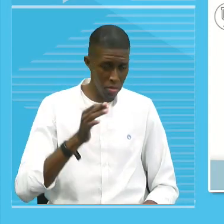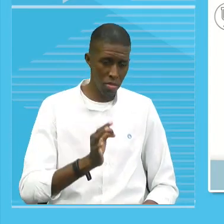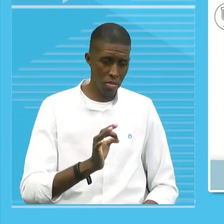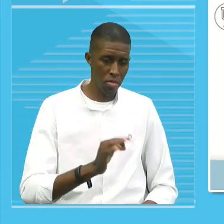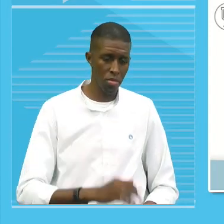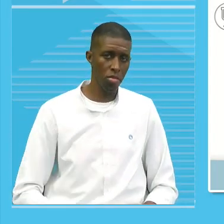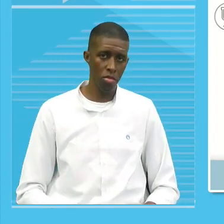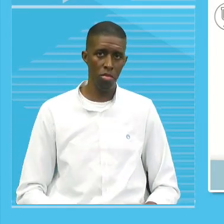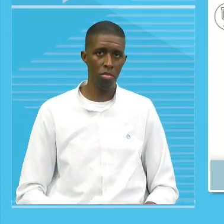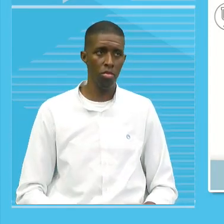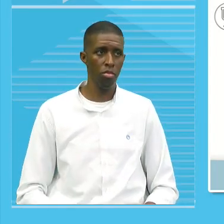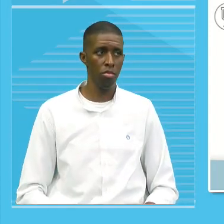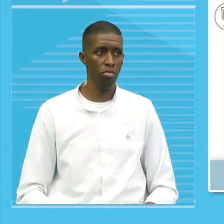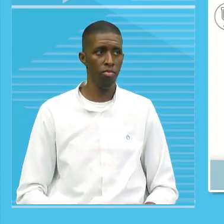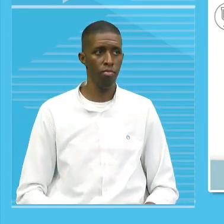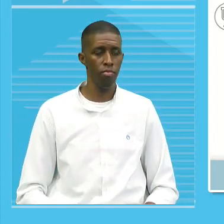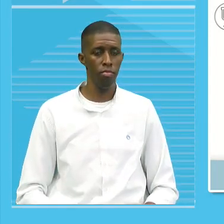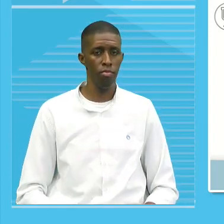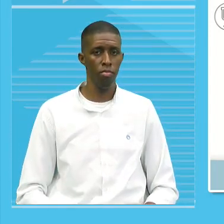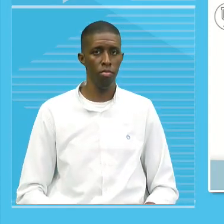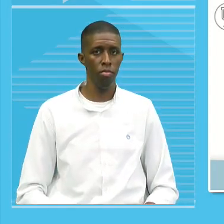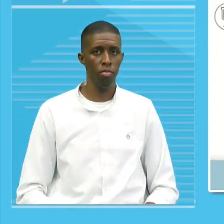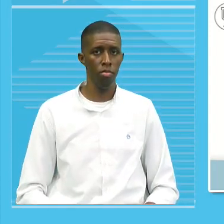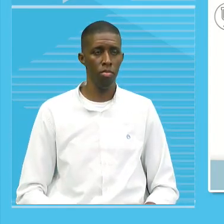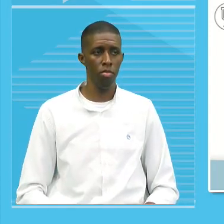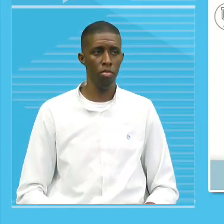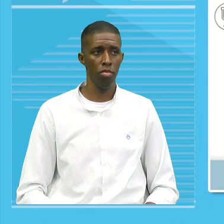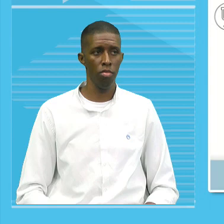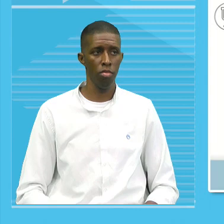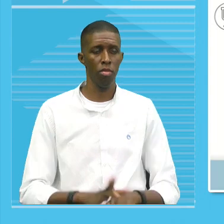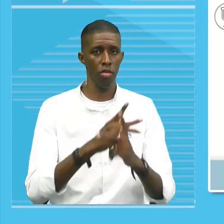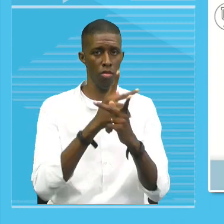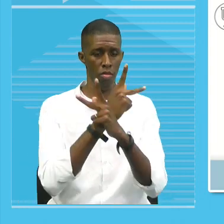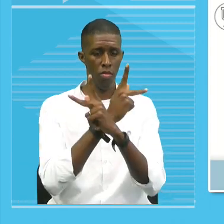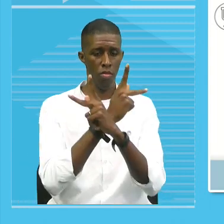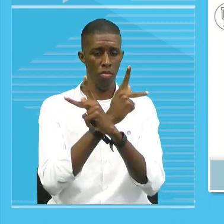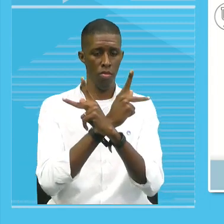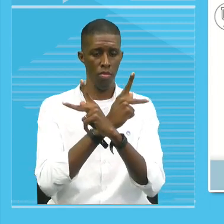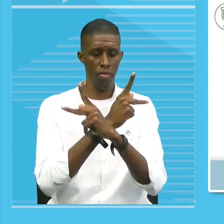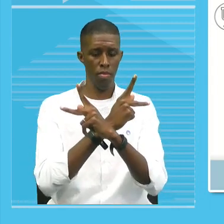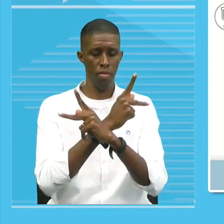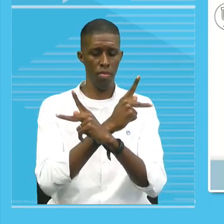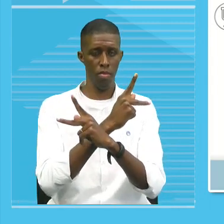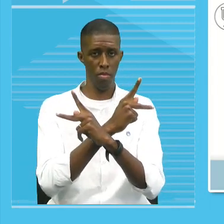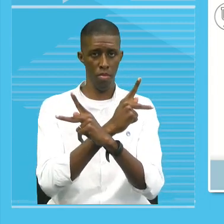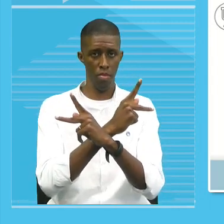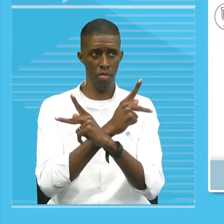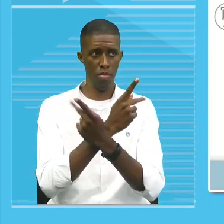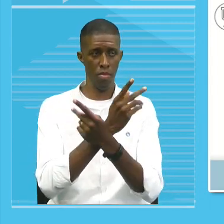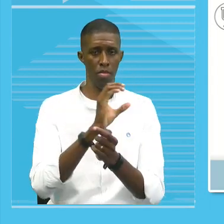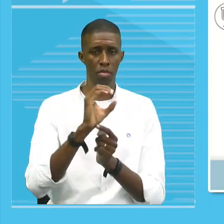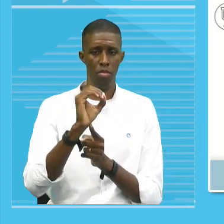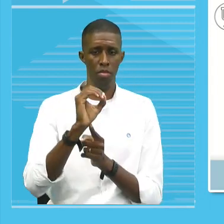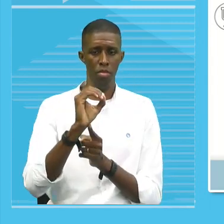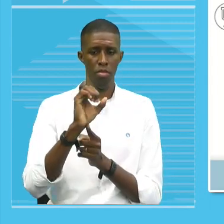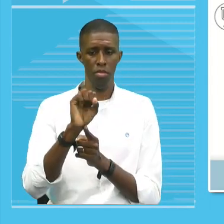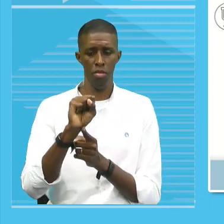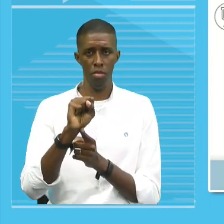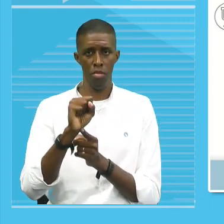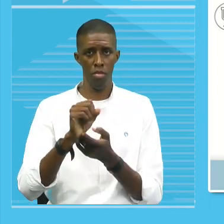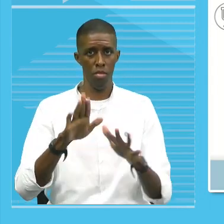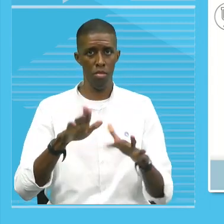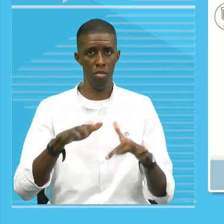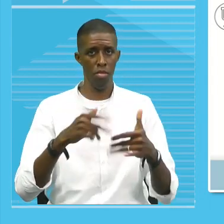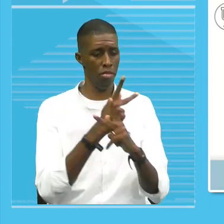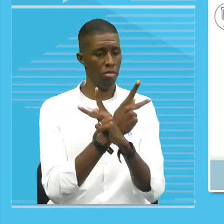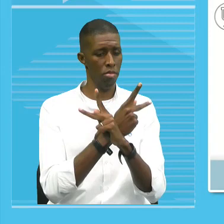dos espanhóis né o pronome aí no caso vai ser os pronome vai vir para antes do verbo